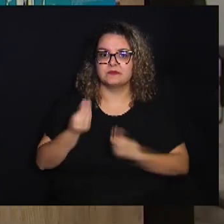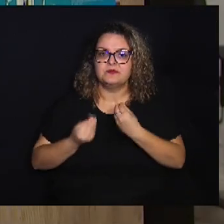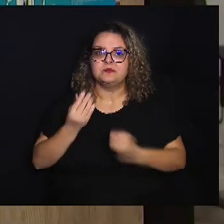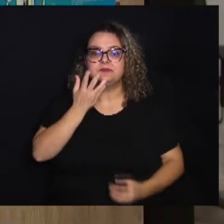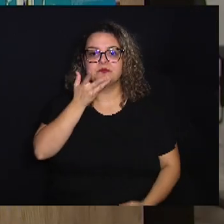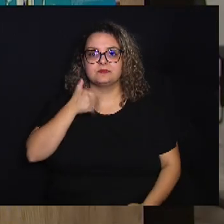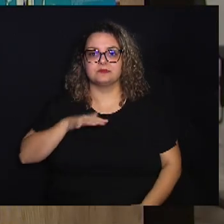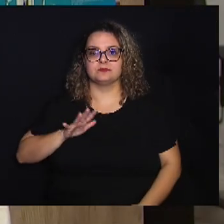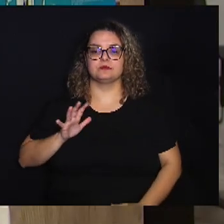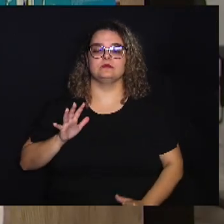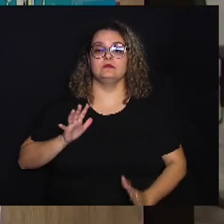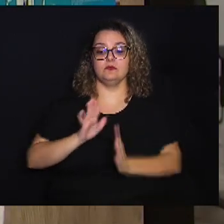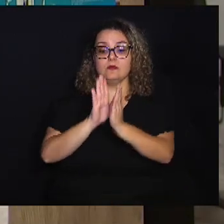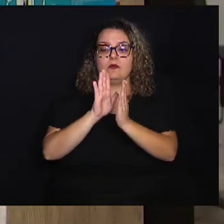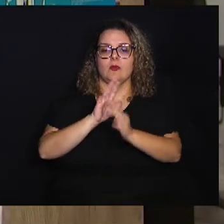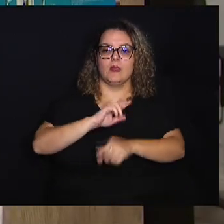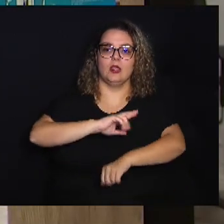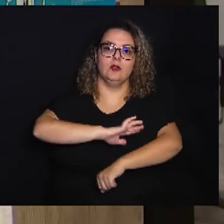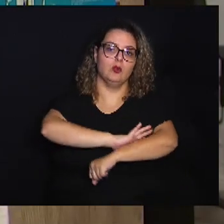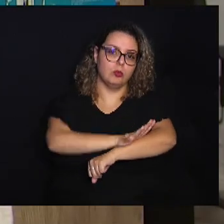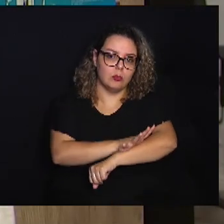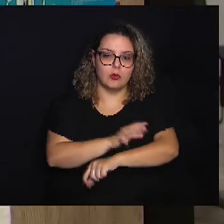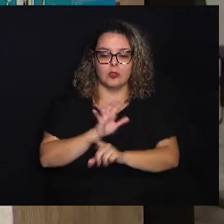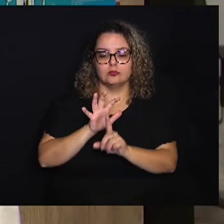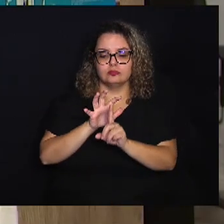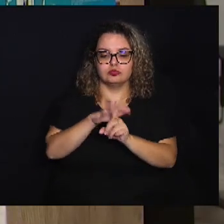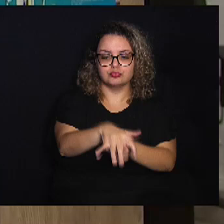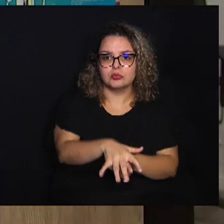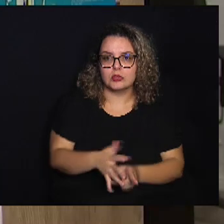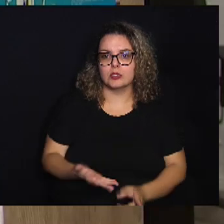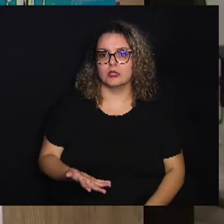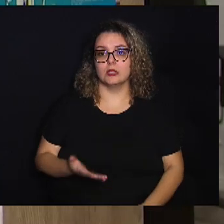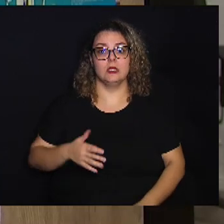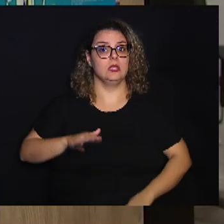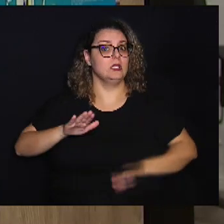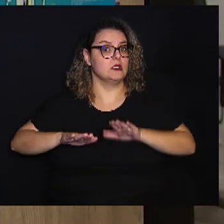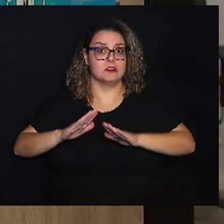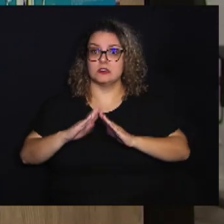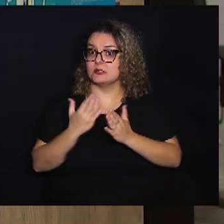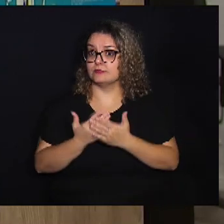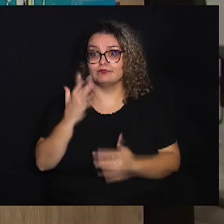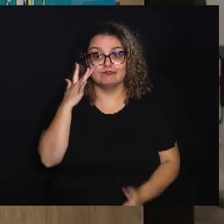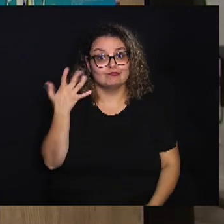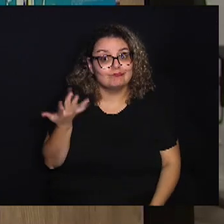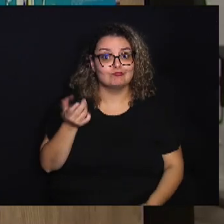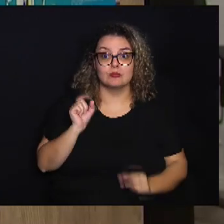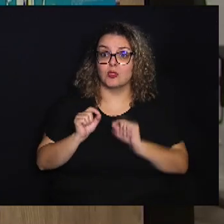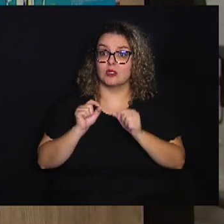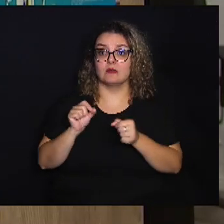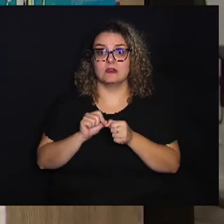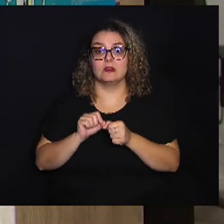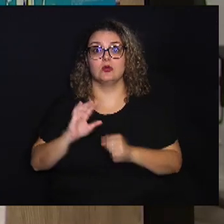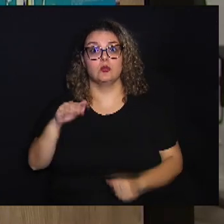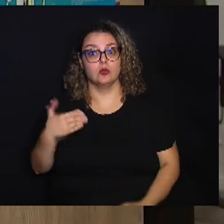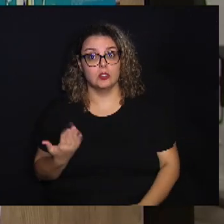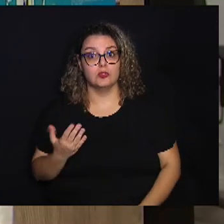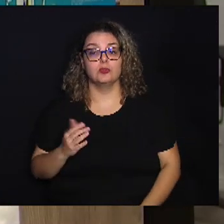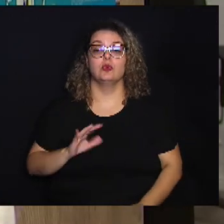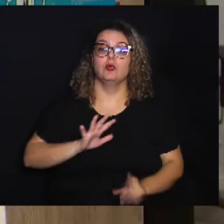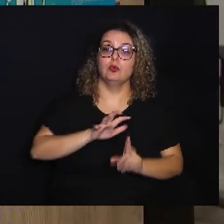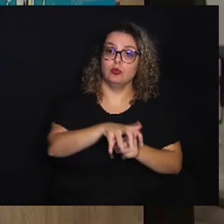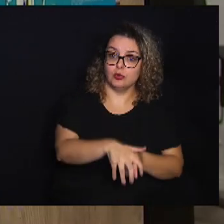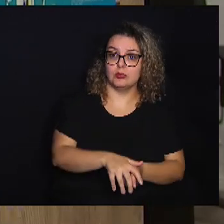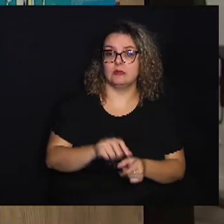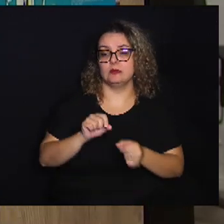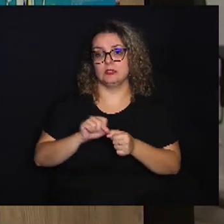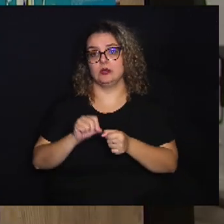bullying racializado e que muitas escolas, muitas vezes, não sabiam o que fazer quando esse bullying acontecia, principalmente do aluno